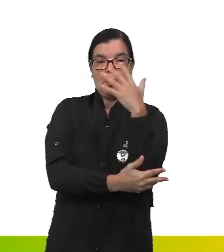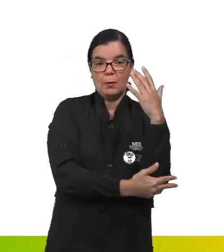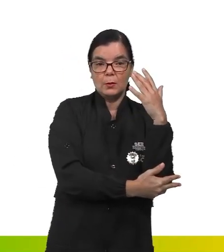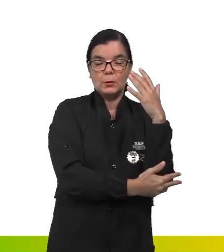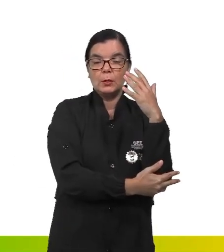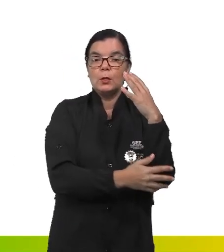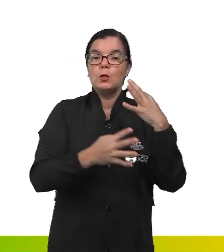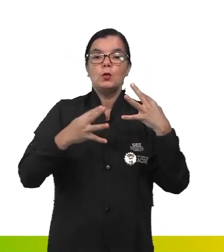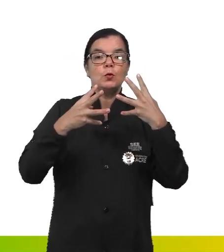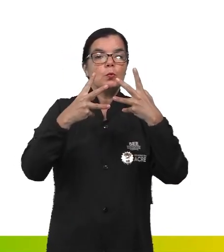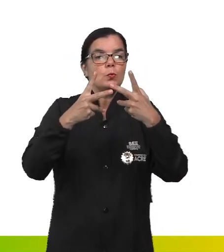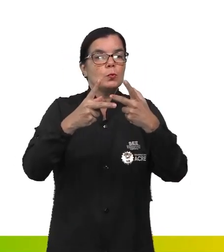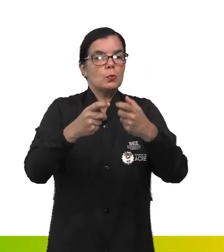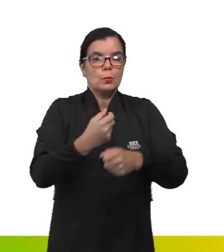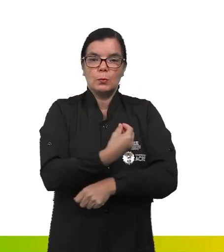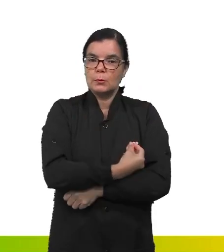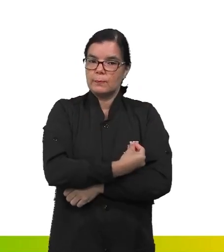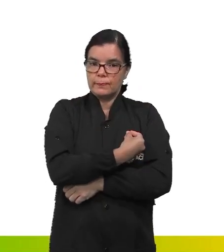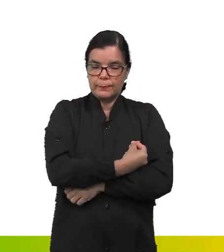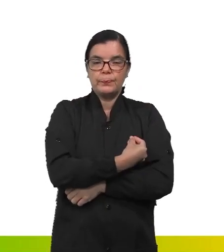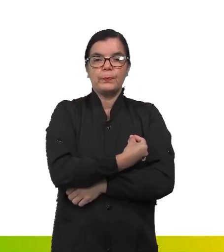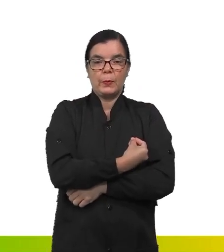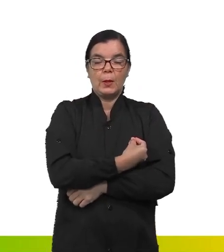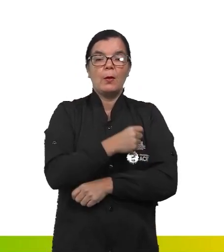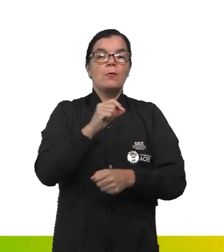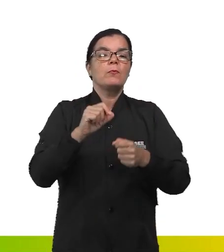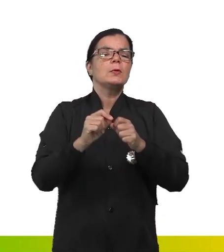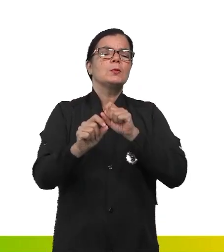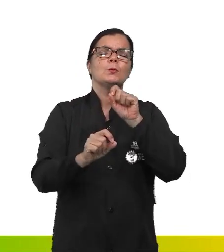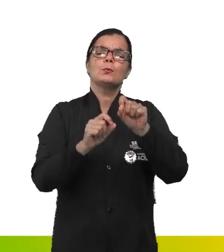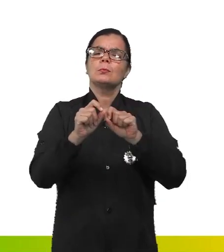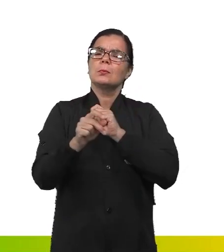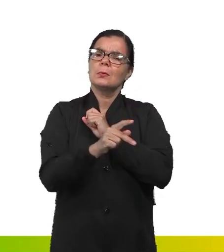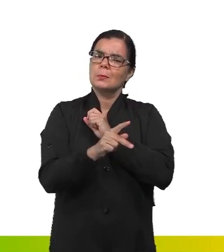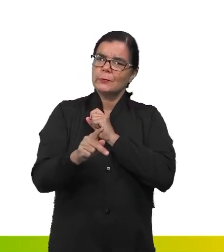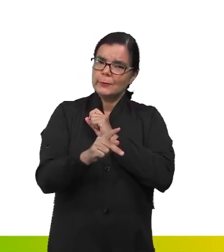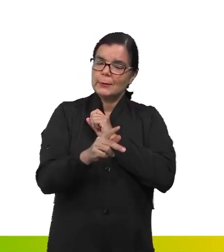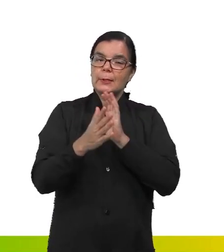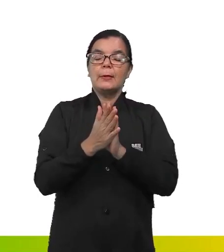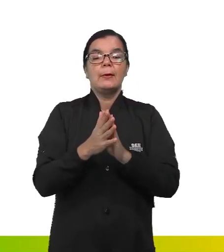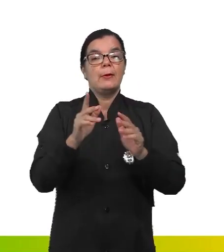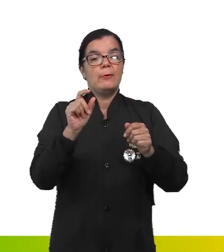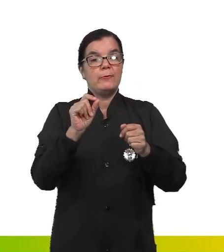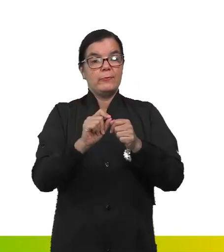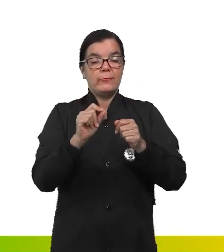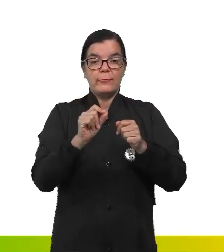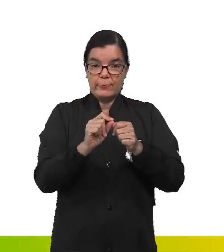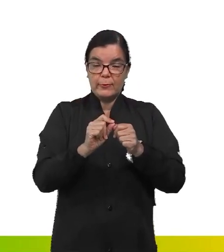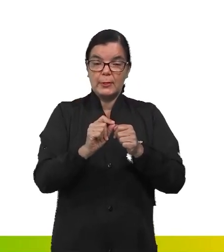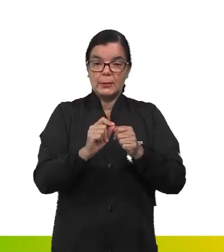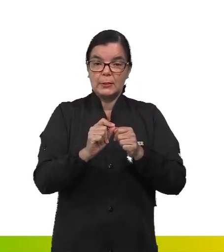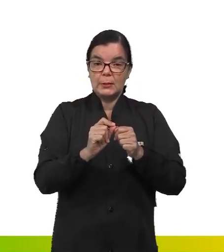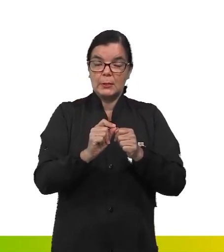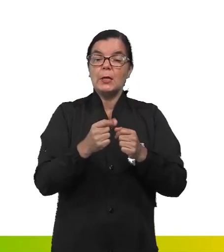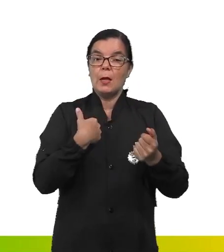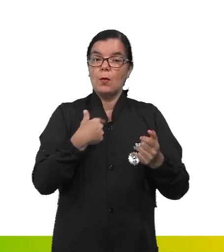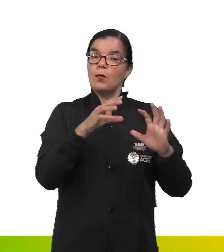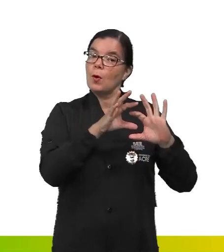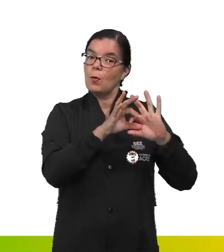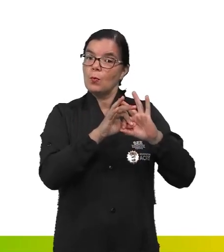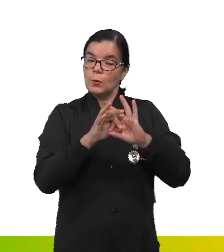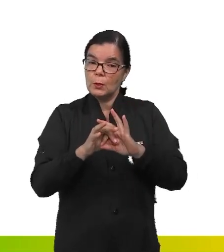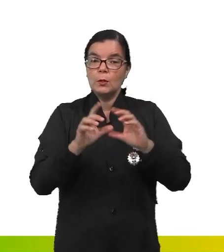E todas as formas de vida, fazendo o quê, professora? Fazendo o grande contexto da nossa